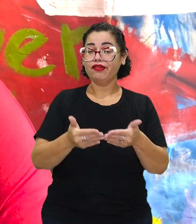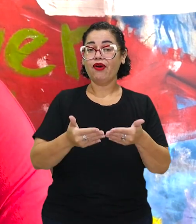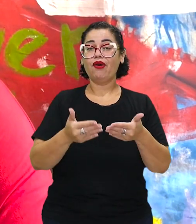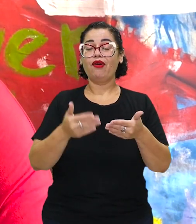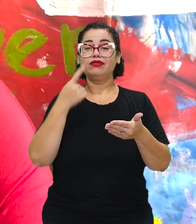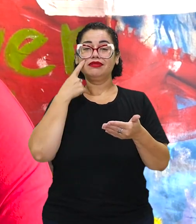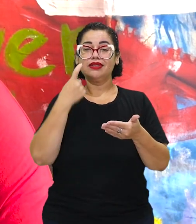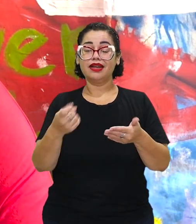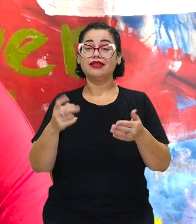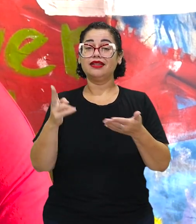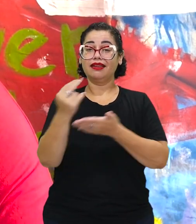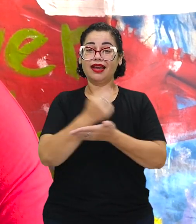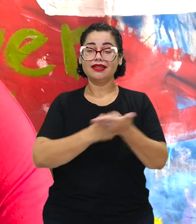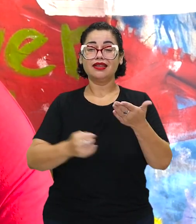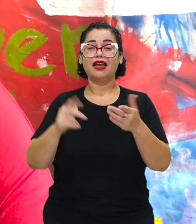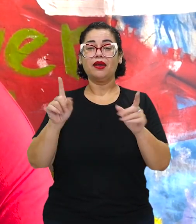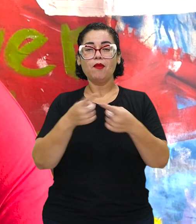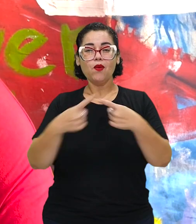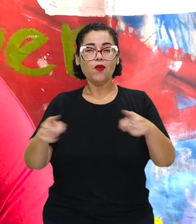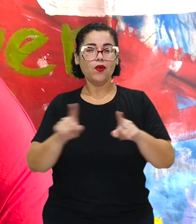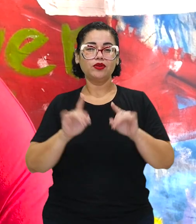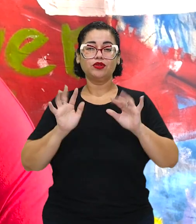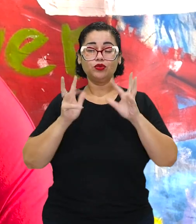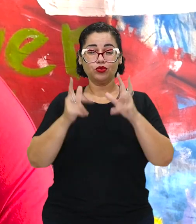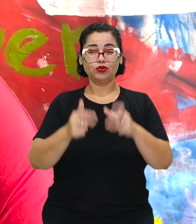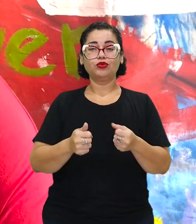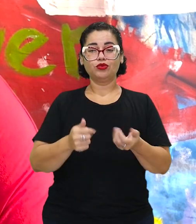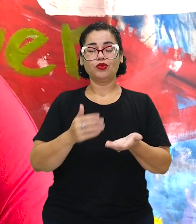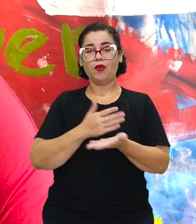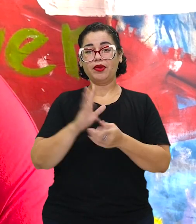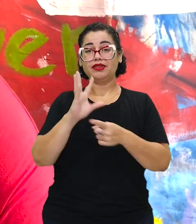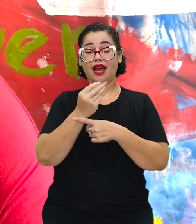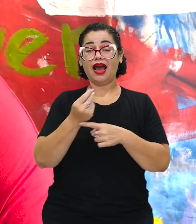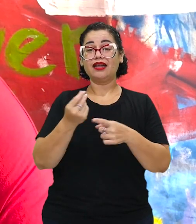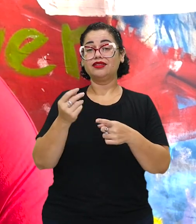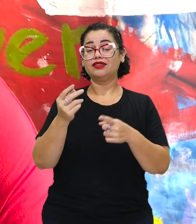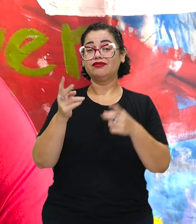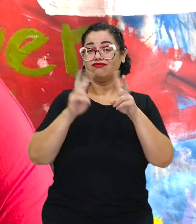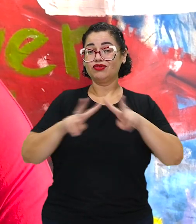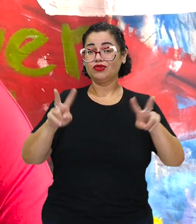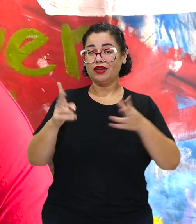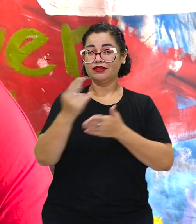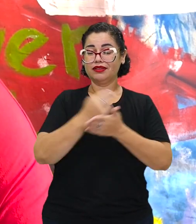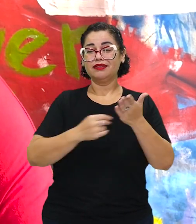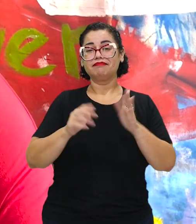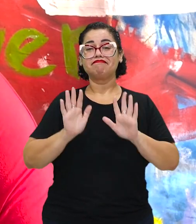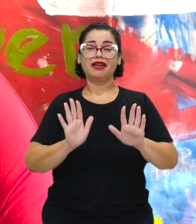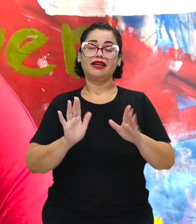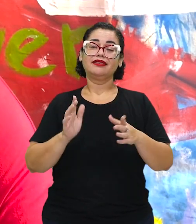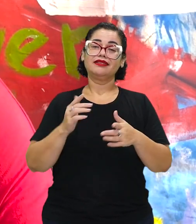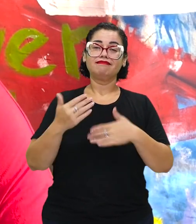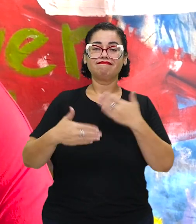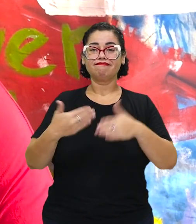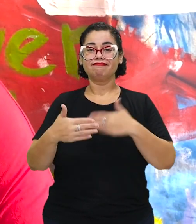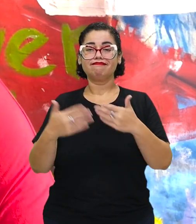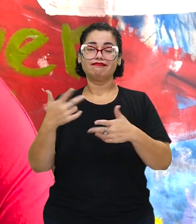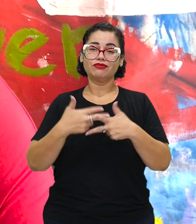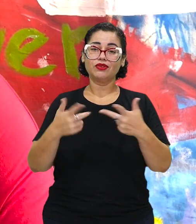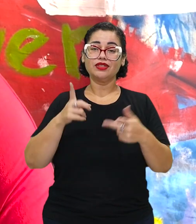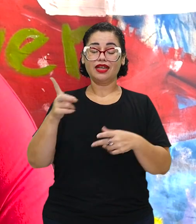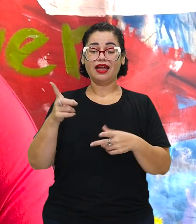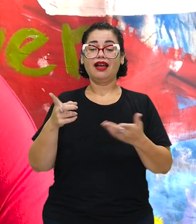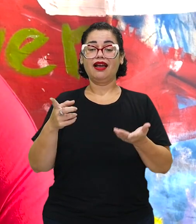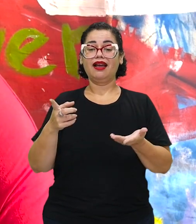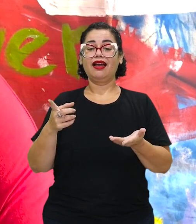música e com desenhos e tudo, optei por artes visuais, mas corria de algumas coisas lá e